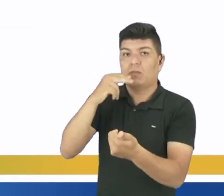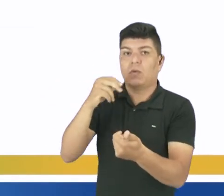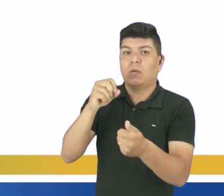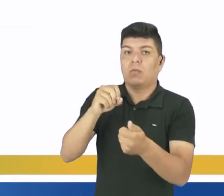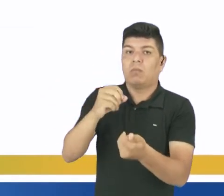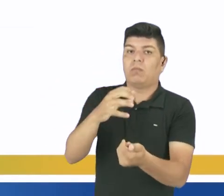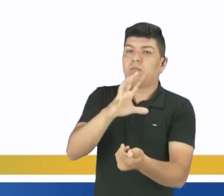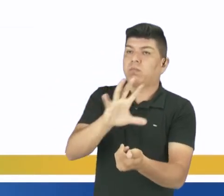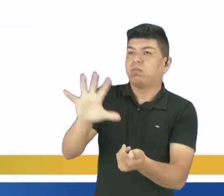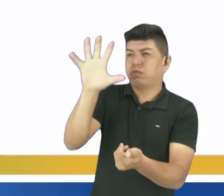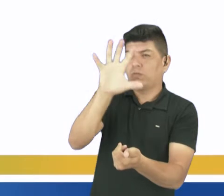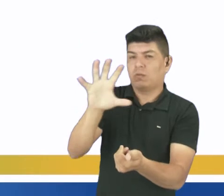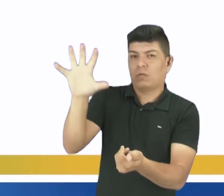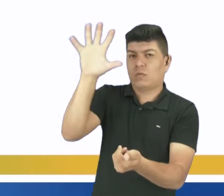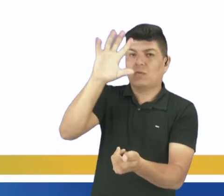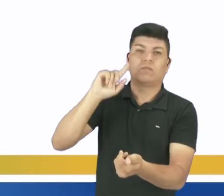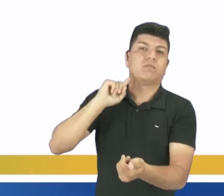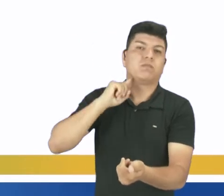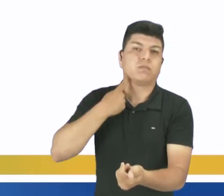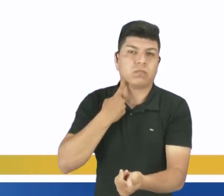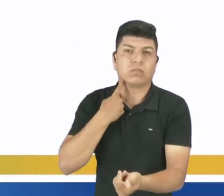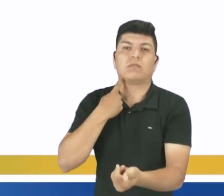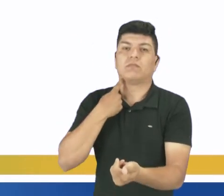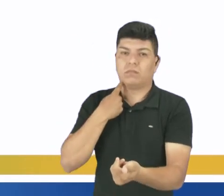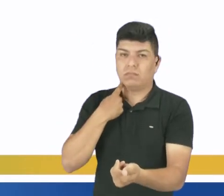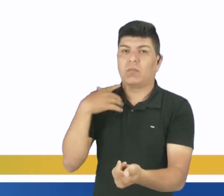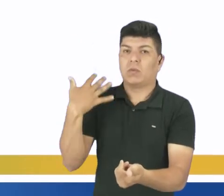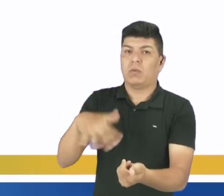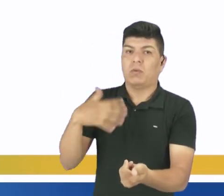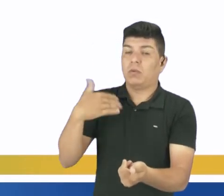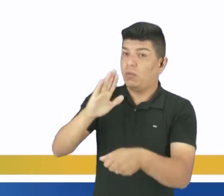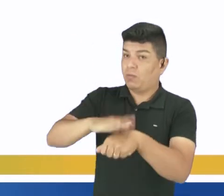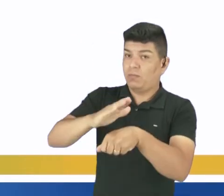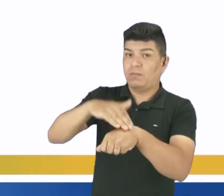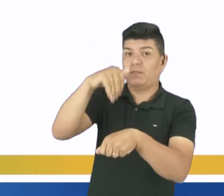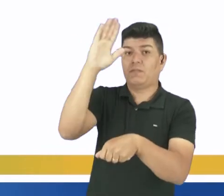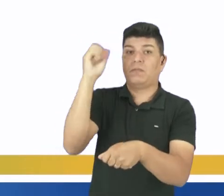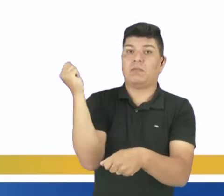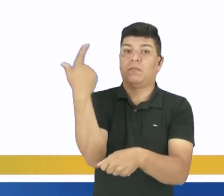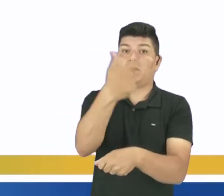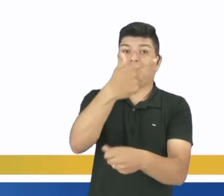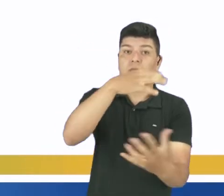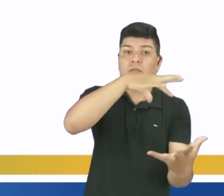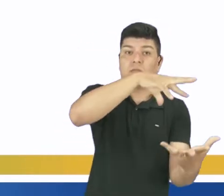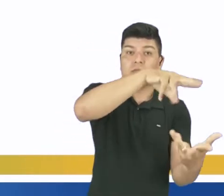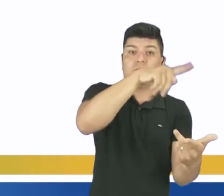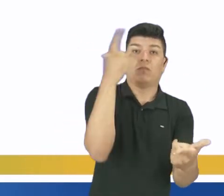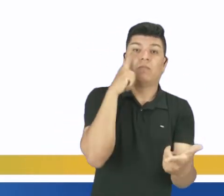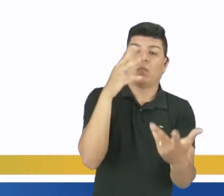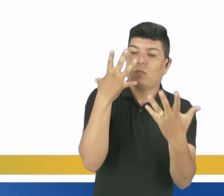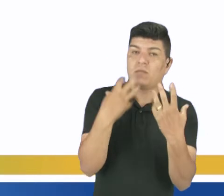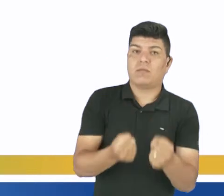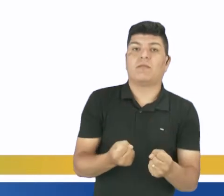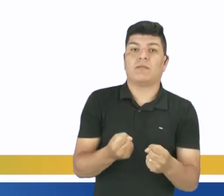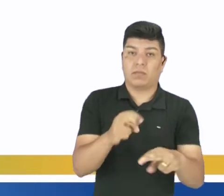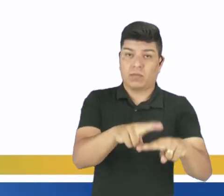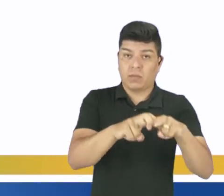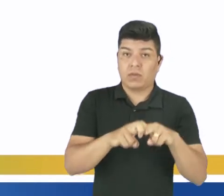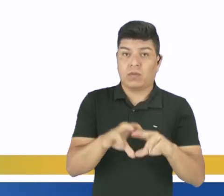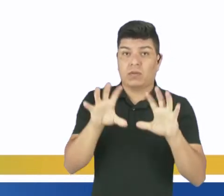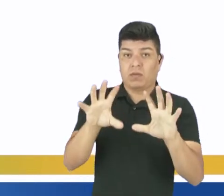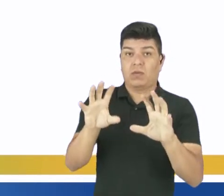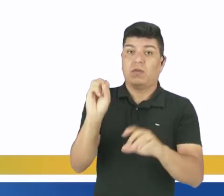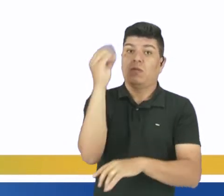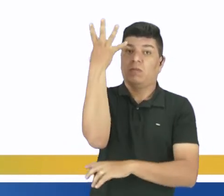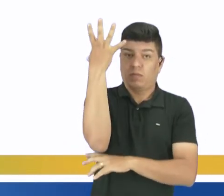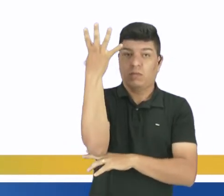crescente de gases poluentes em uma proporção muito maior do que o planeta consegue absorver. Isso é um fato que